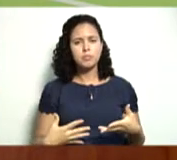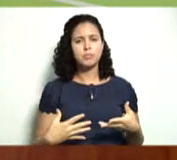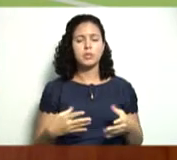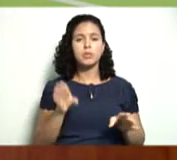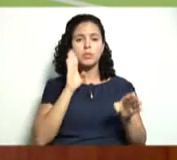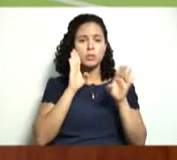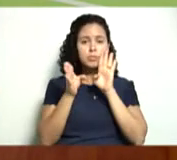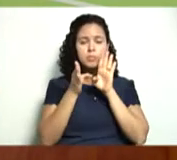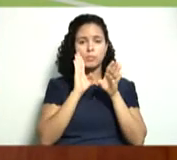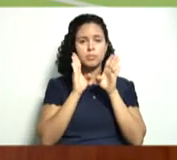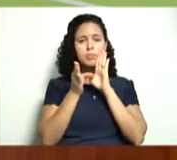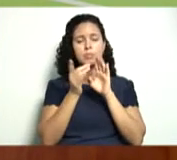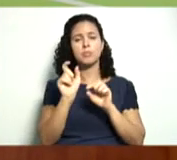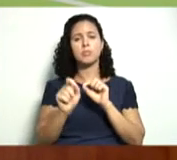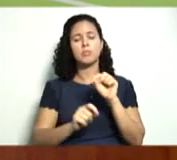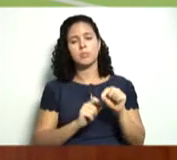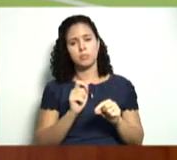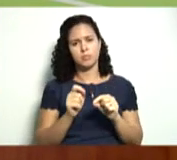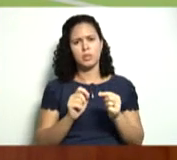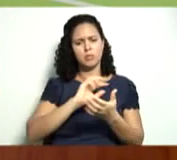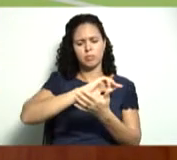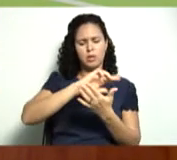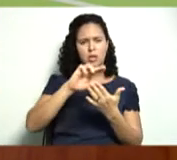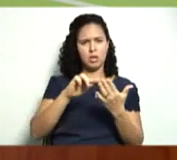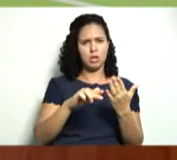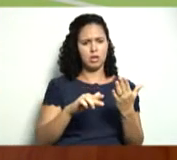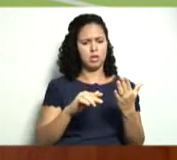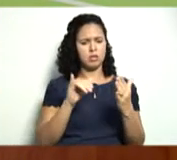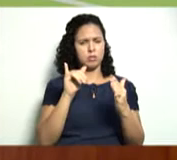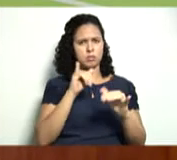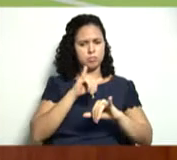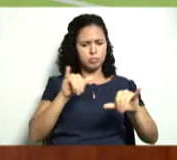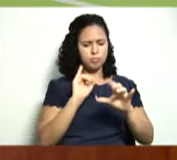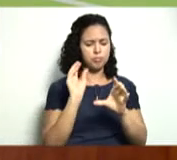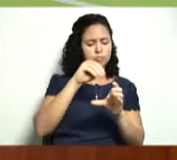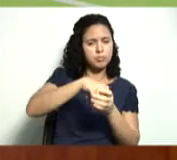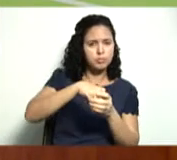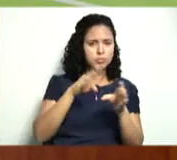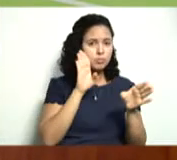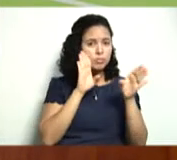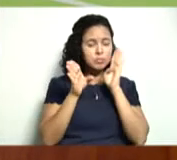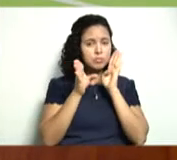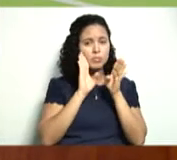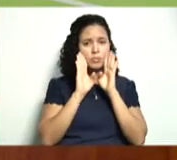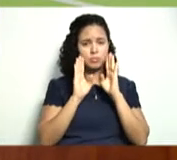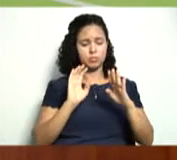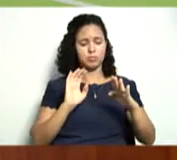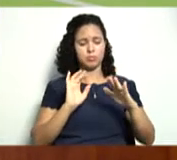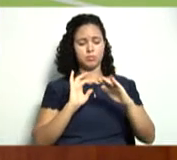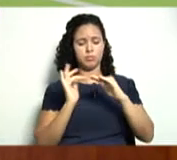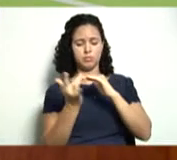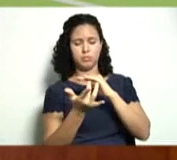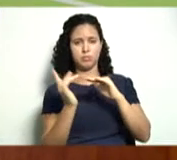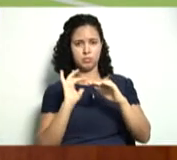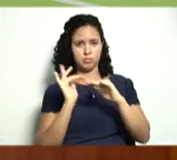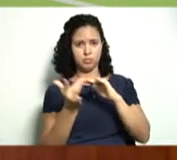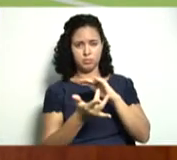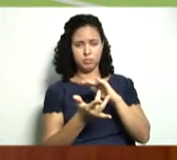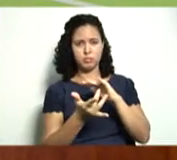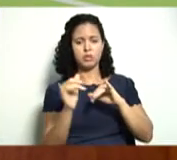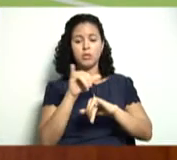facebook facebook tem diversas informações alianças têm uma rede social mas pelas informações são armazenadas